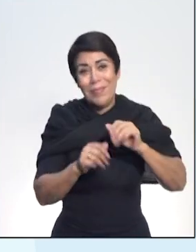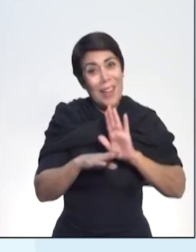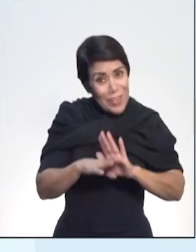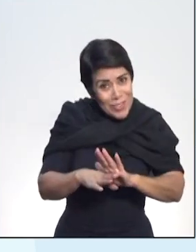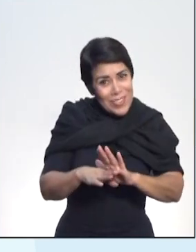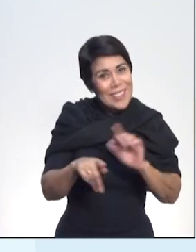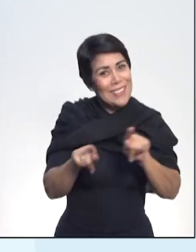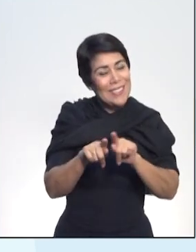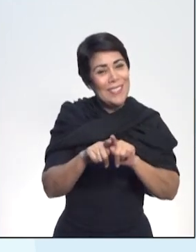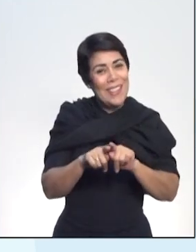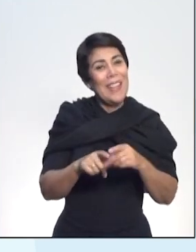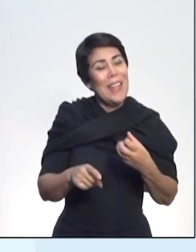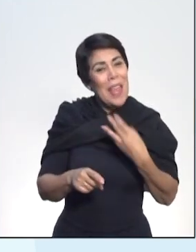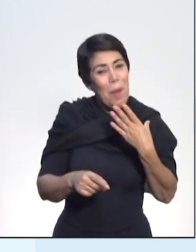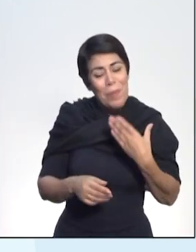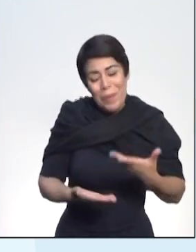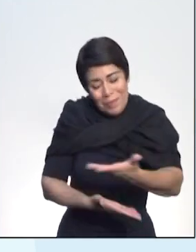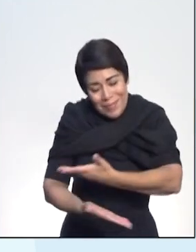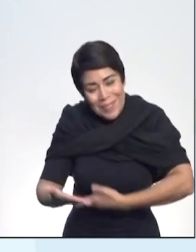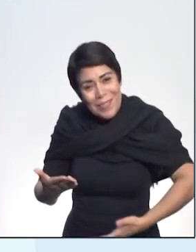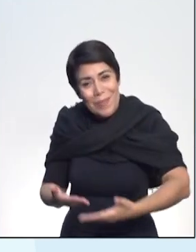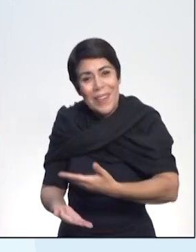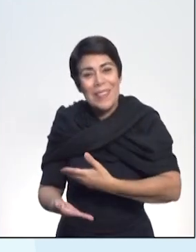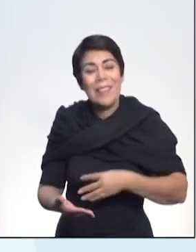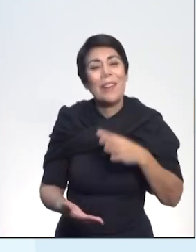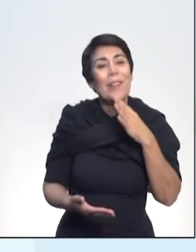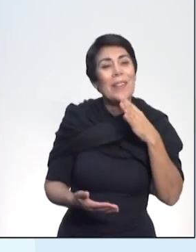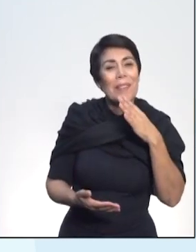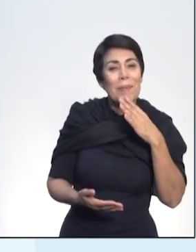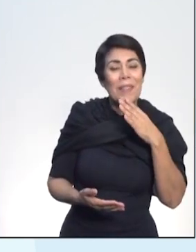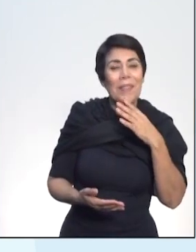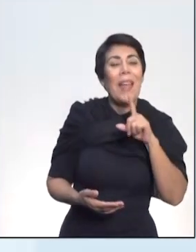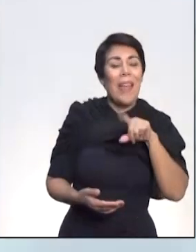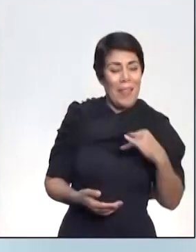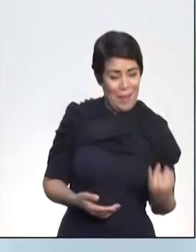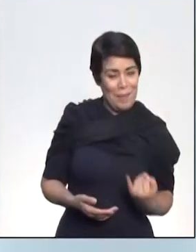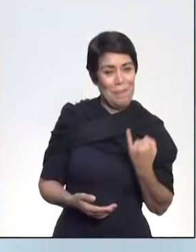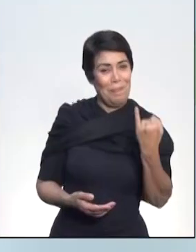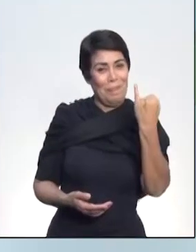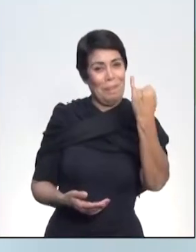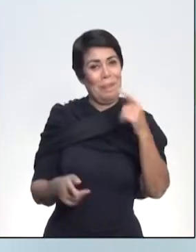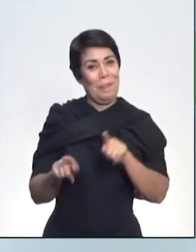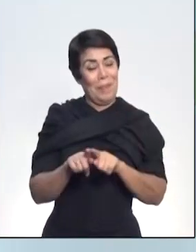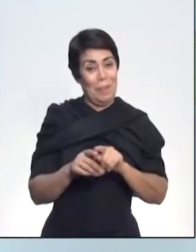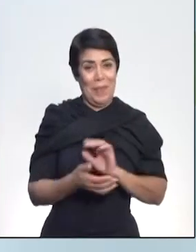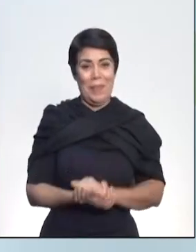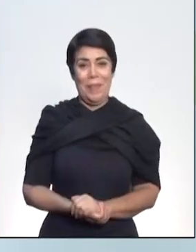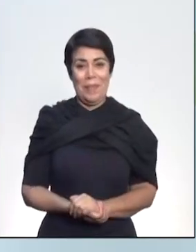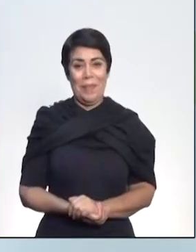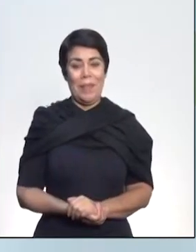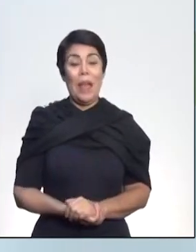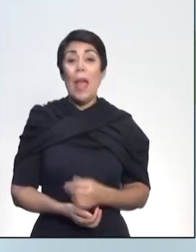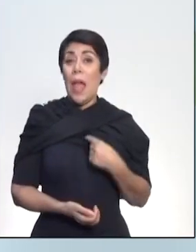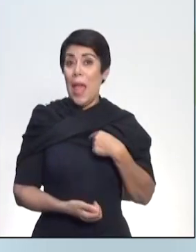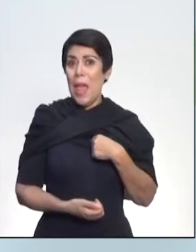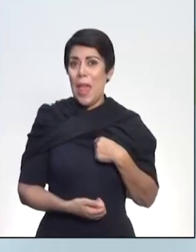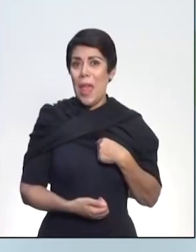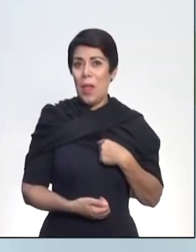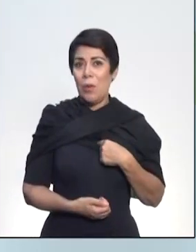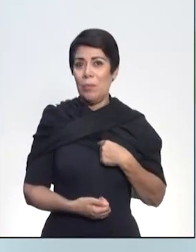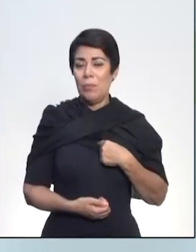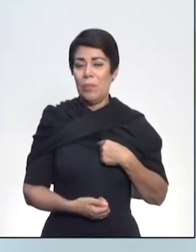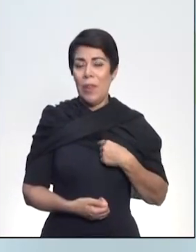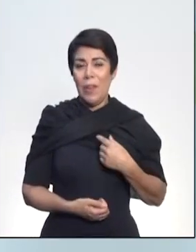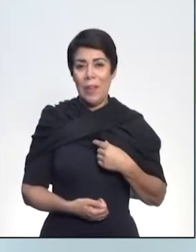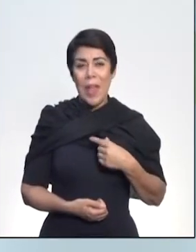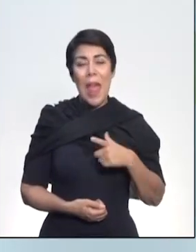disso, faz muito bem compartilhar conhecimento. Eu sou a filha mais velha,